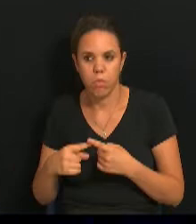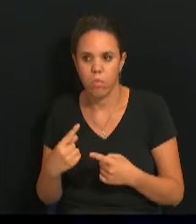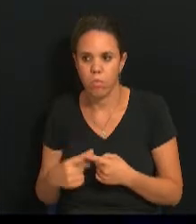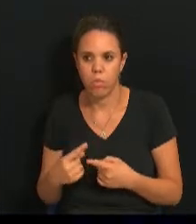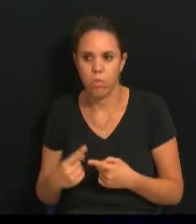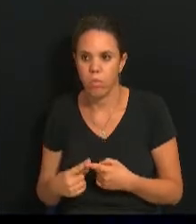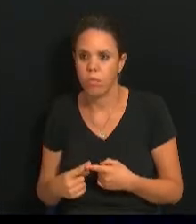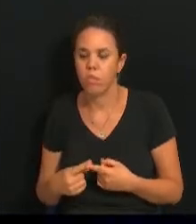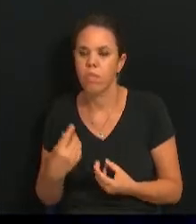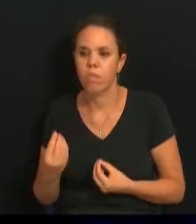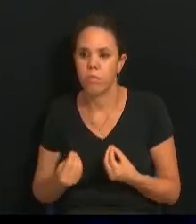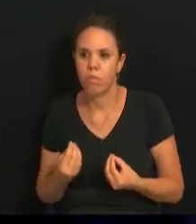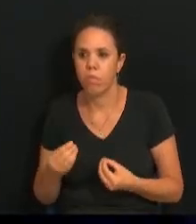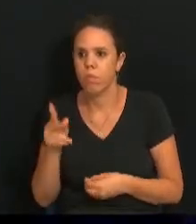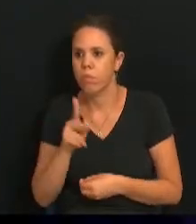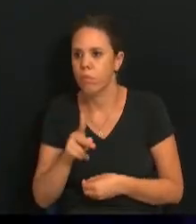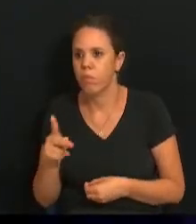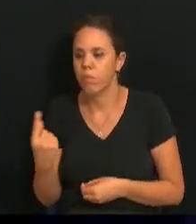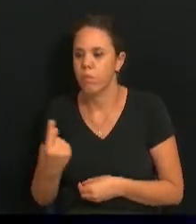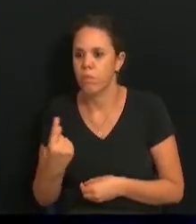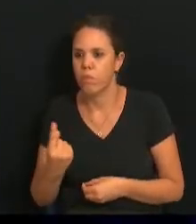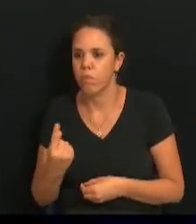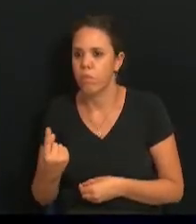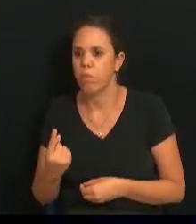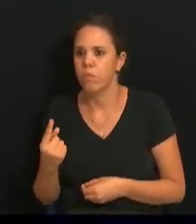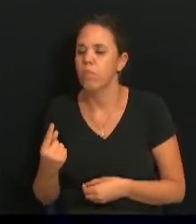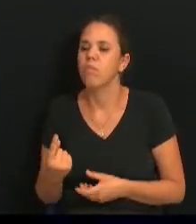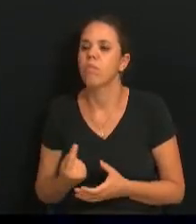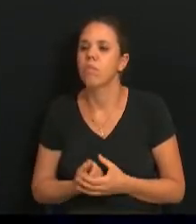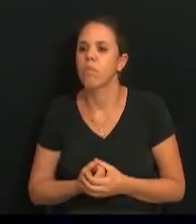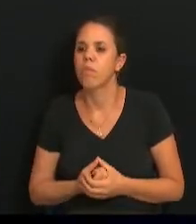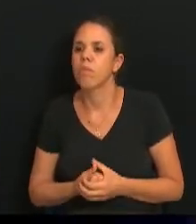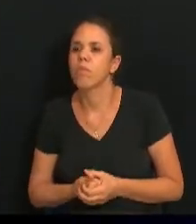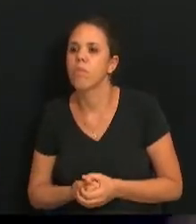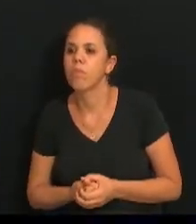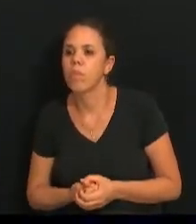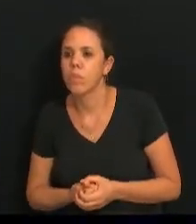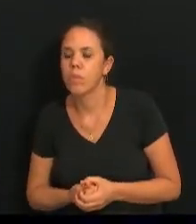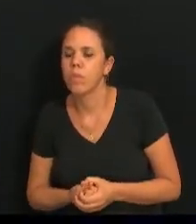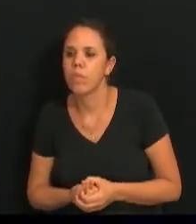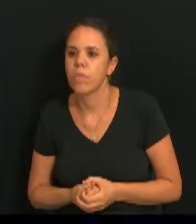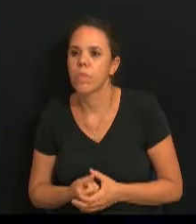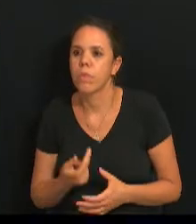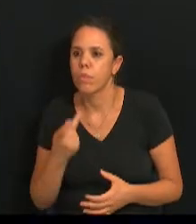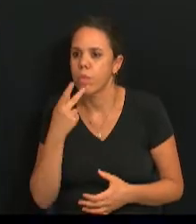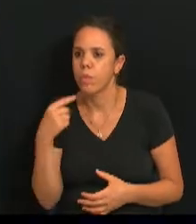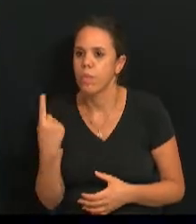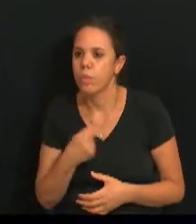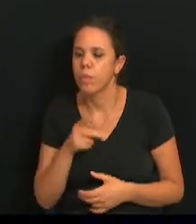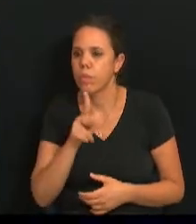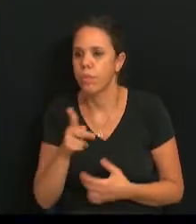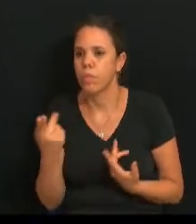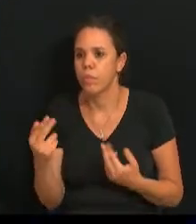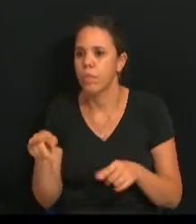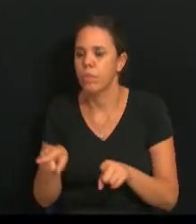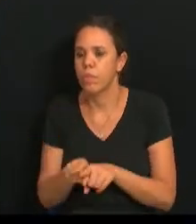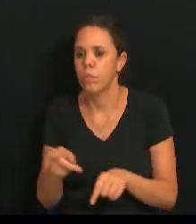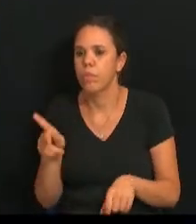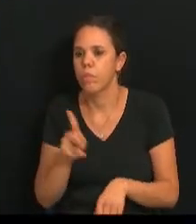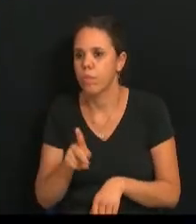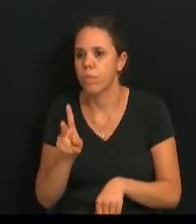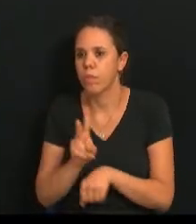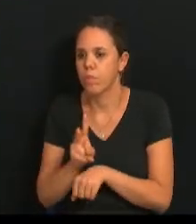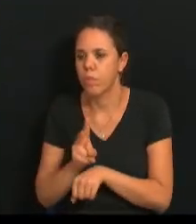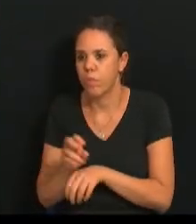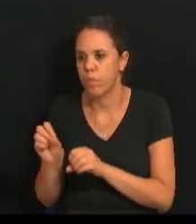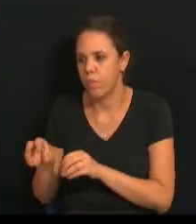Porque como que um professor sozinho, né, a gente fala que nós somos professores também, porque o cuidar é educar,